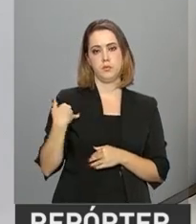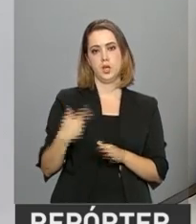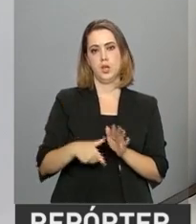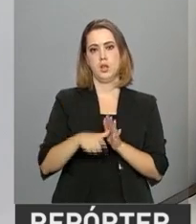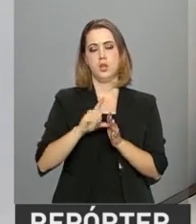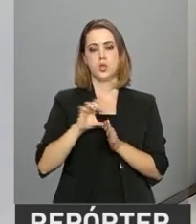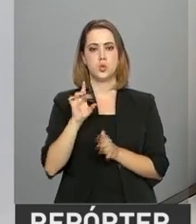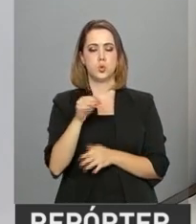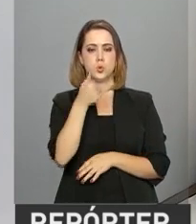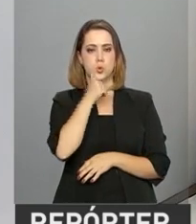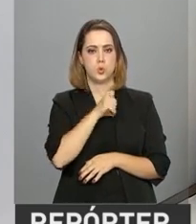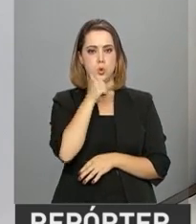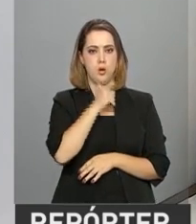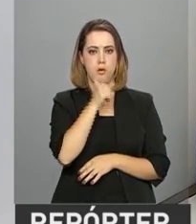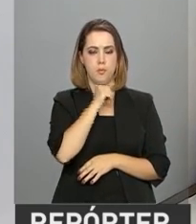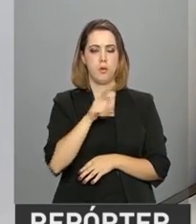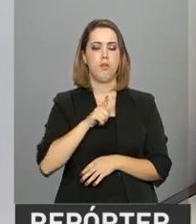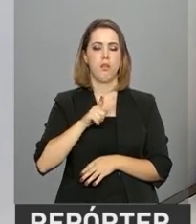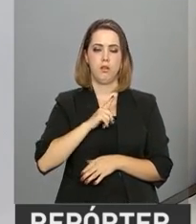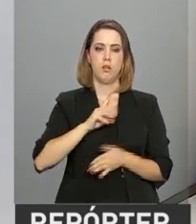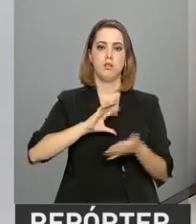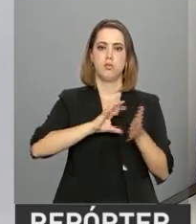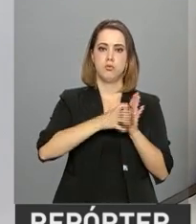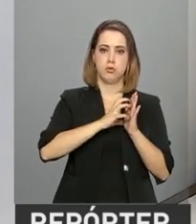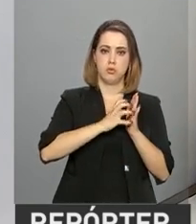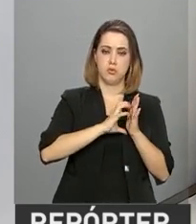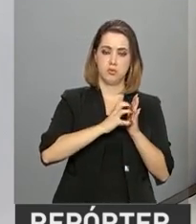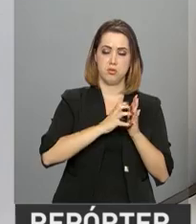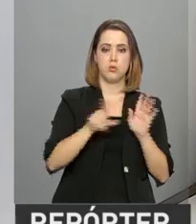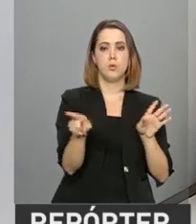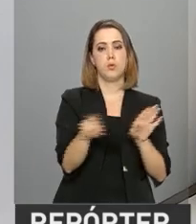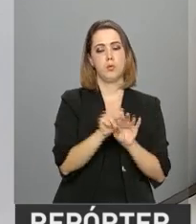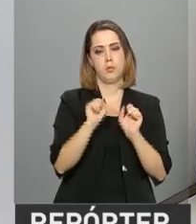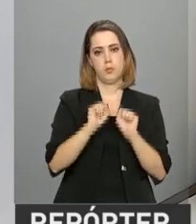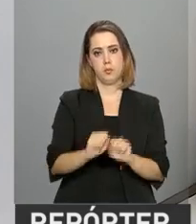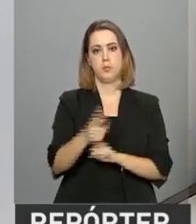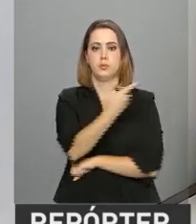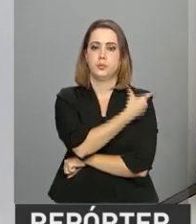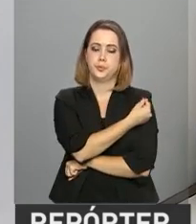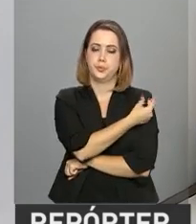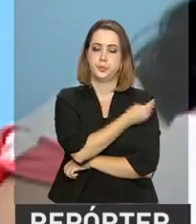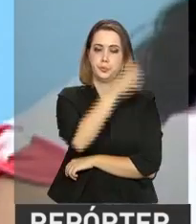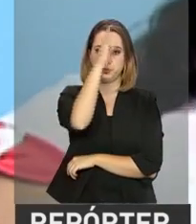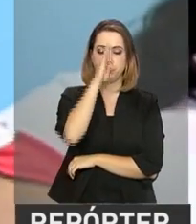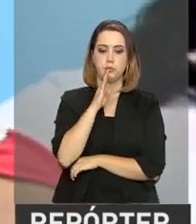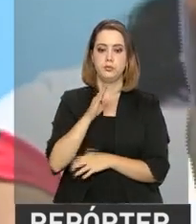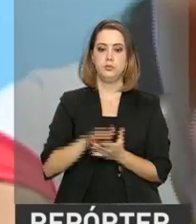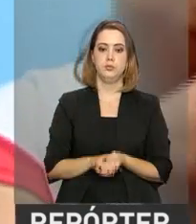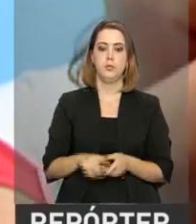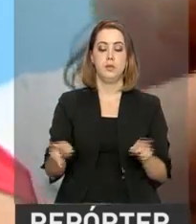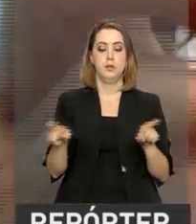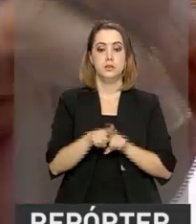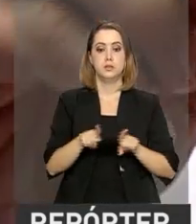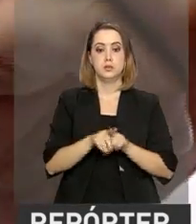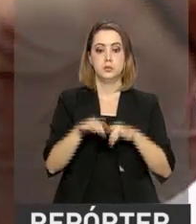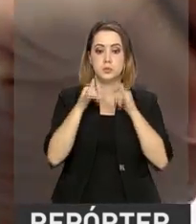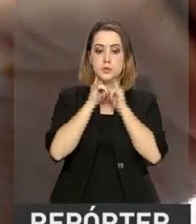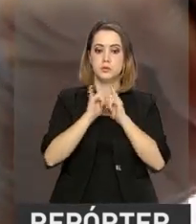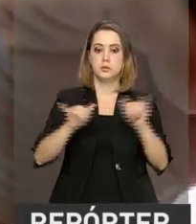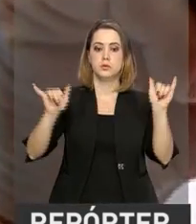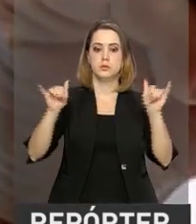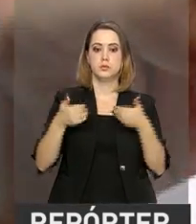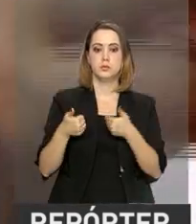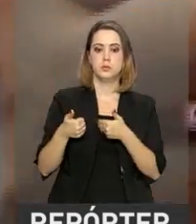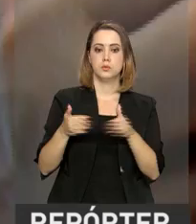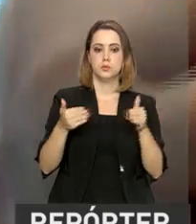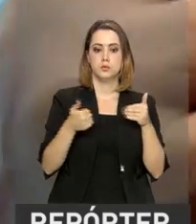só as mulheres soropositivas dessa fachet tária que podiam ser imunizadas de graça também foi anunciada a ampliação da